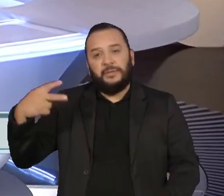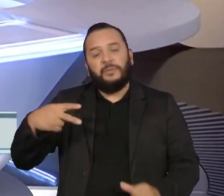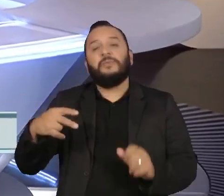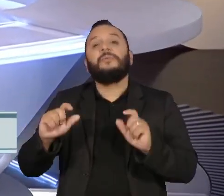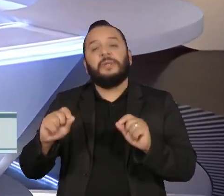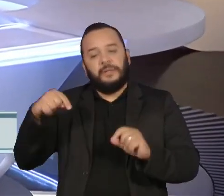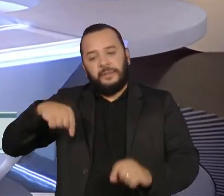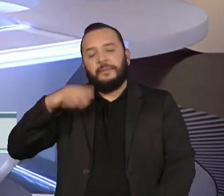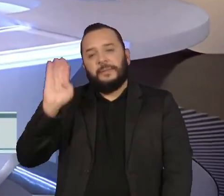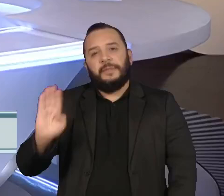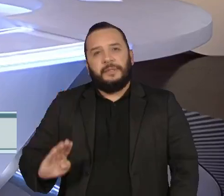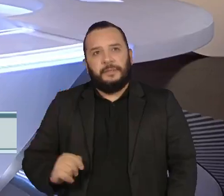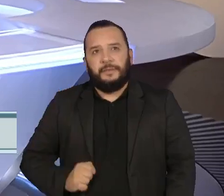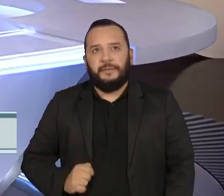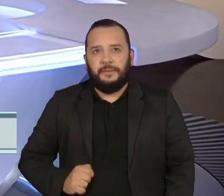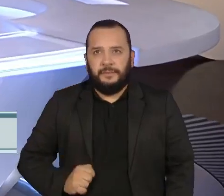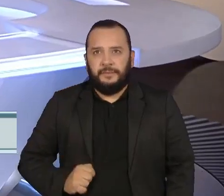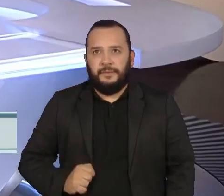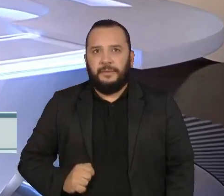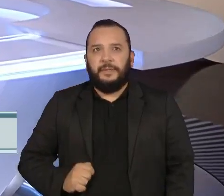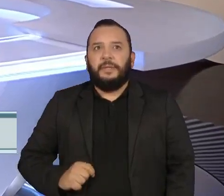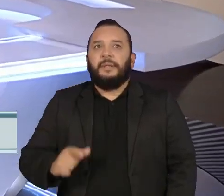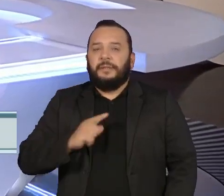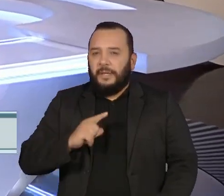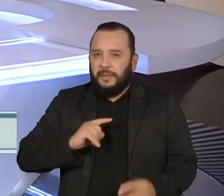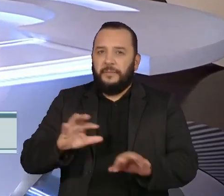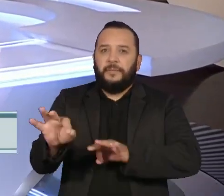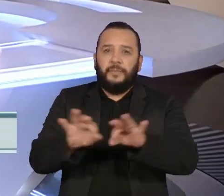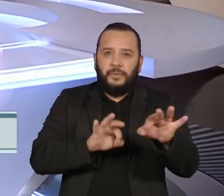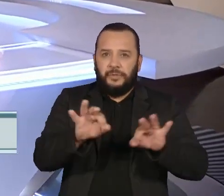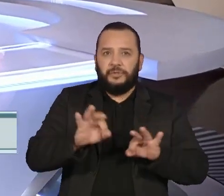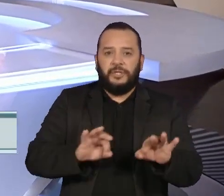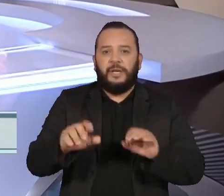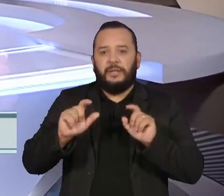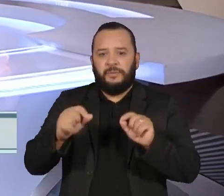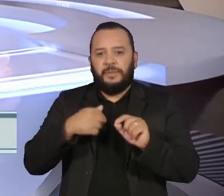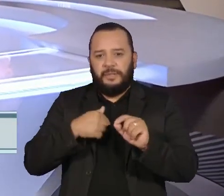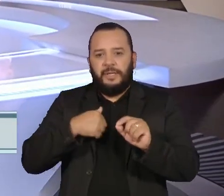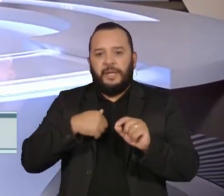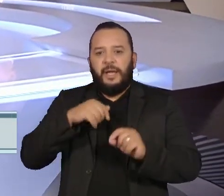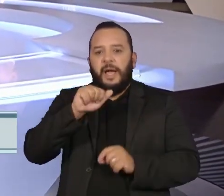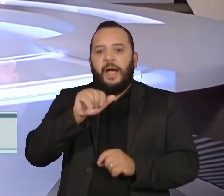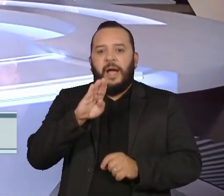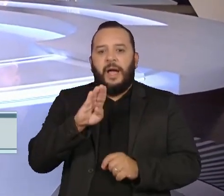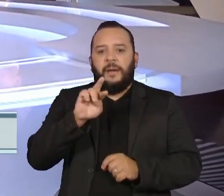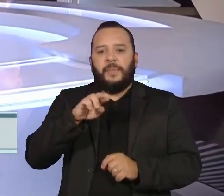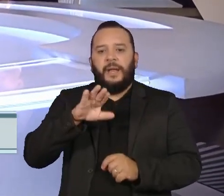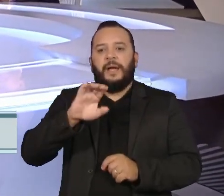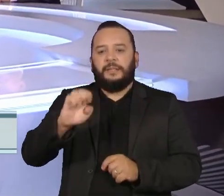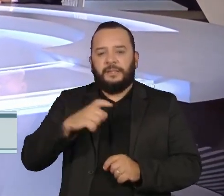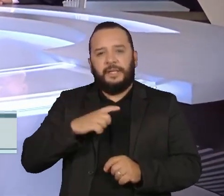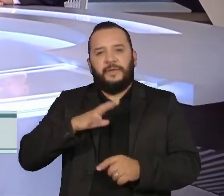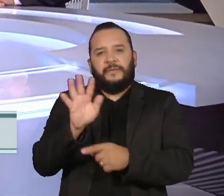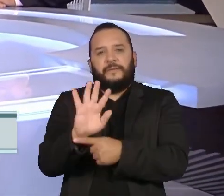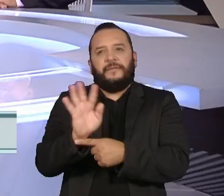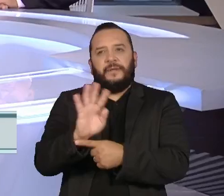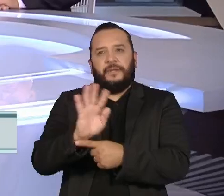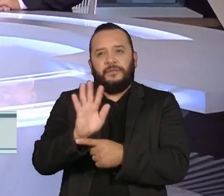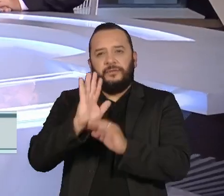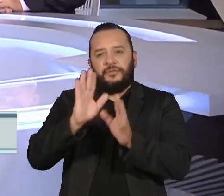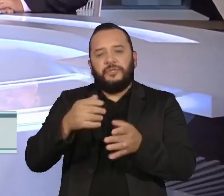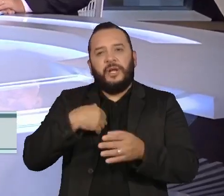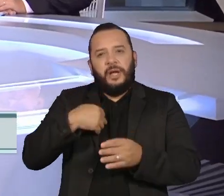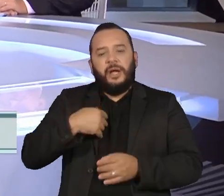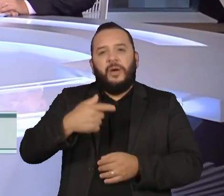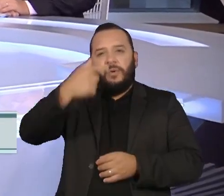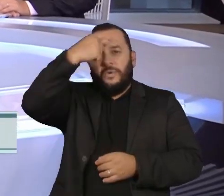Ipsos. A campanha da ONG Abrace exibe um vídeo de conscientização em formato de animação em salas de